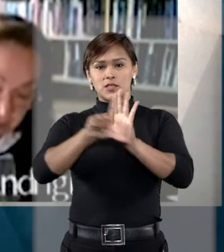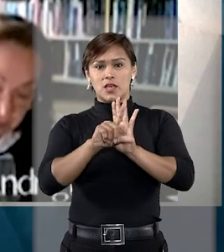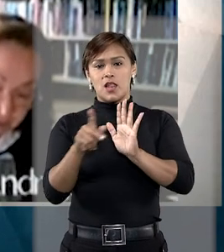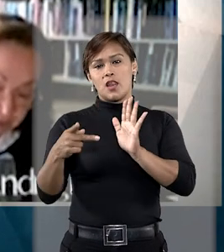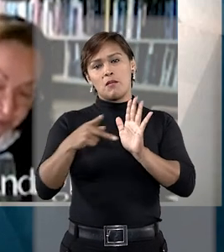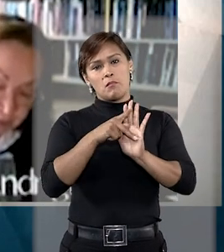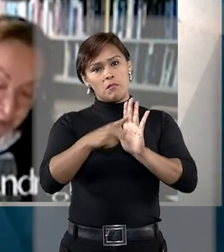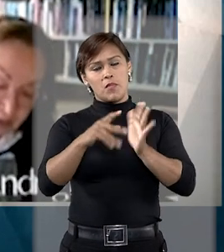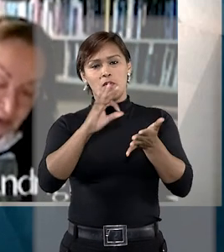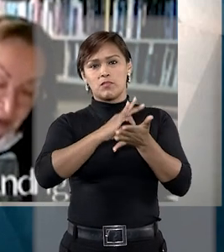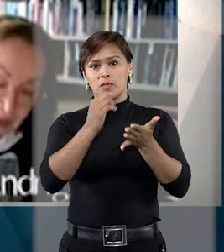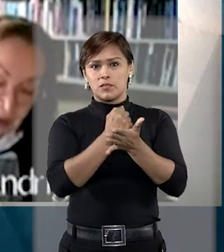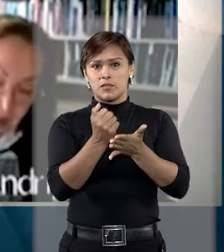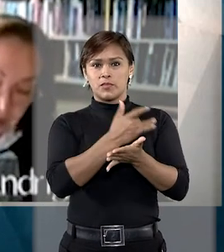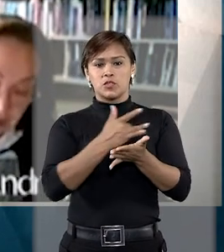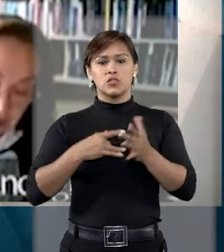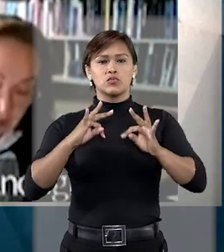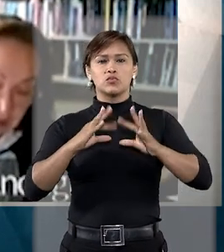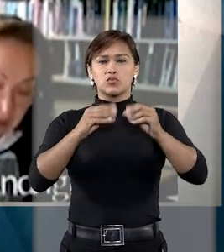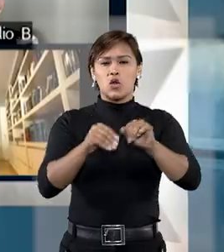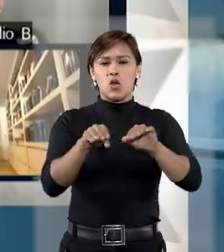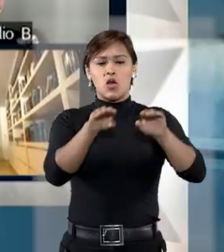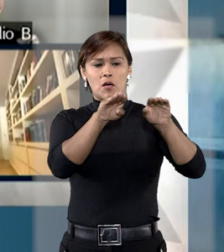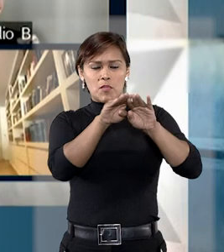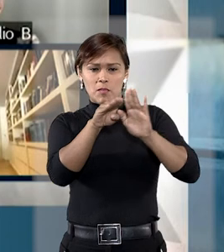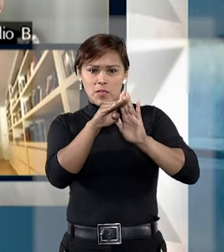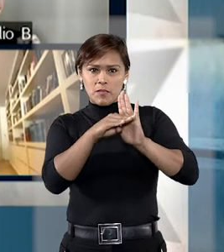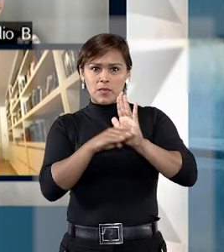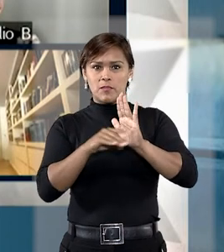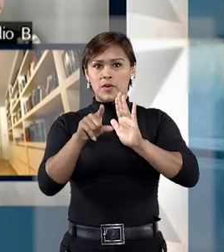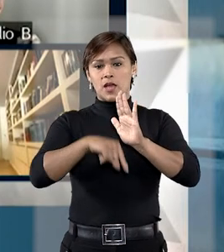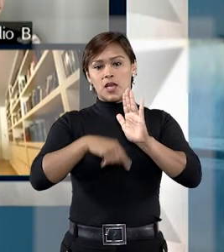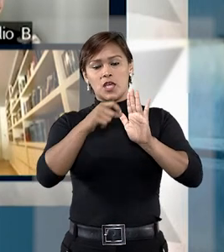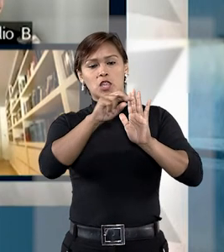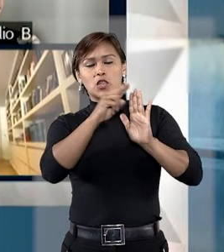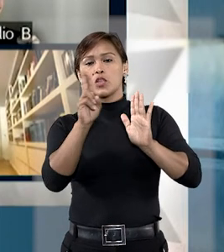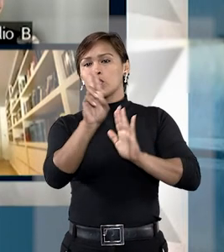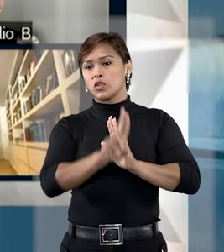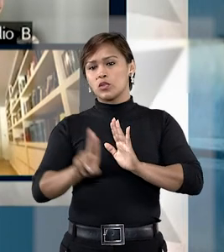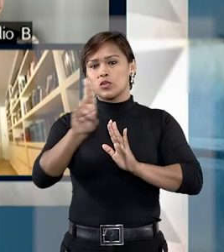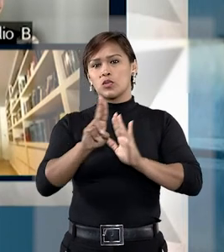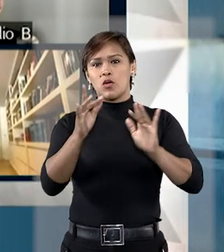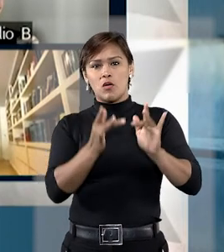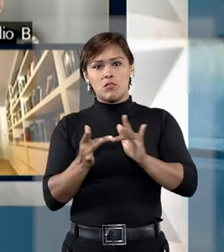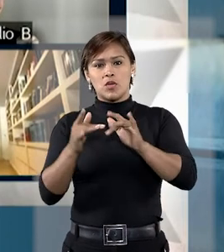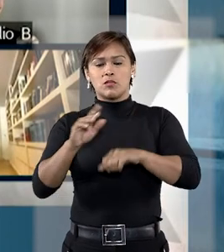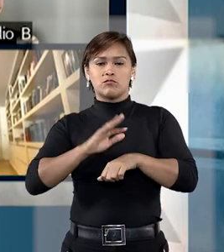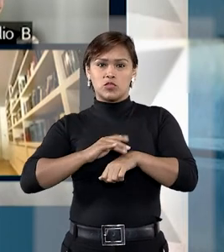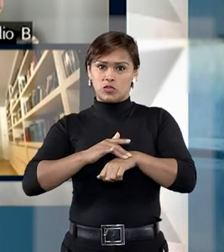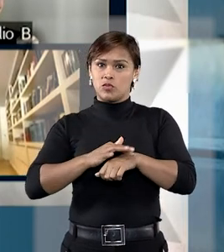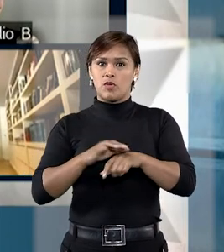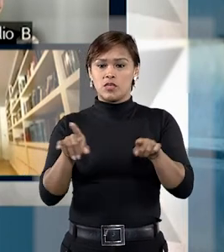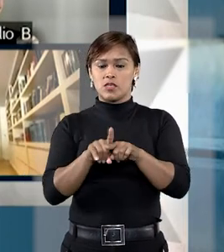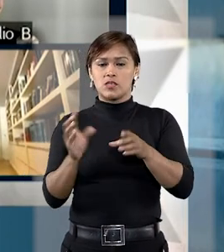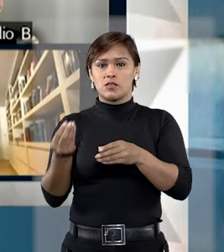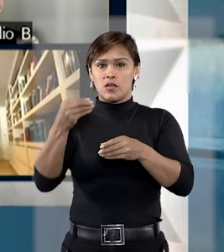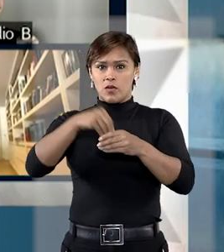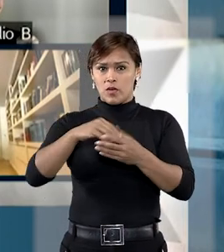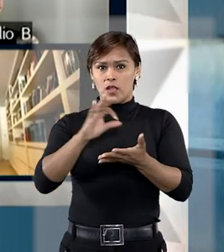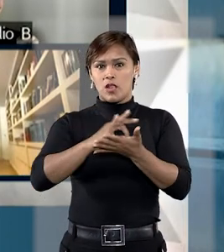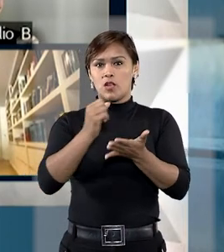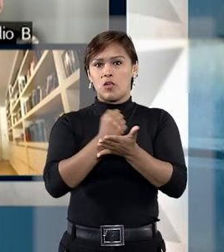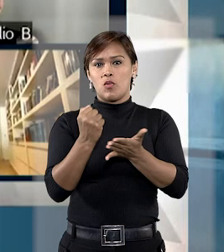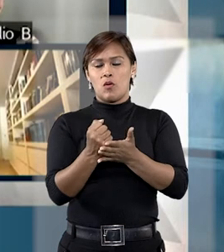planos de saúde estabelece que todas as moléstias indicadas na classificação internacional de doenças estão incluídas no